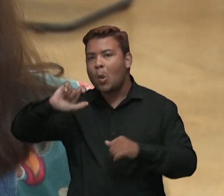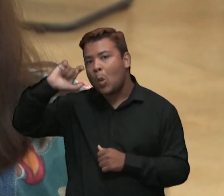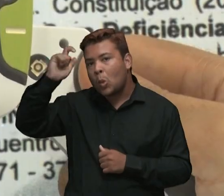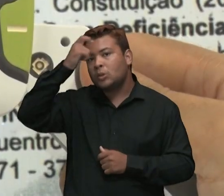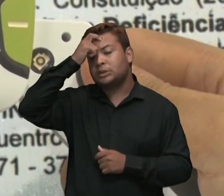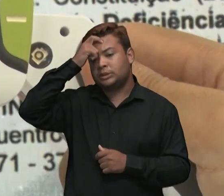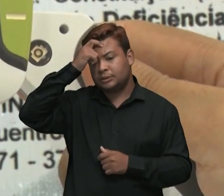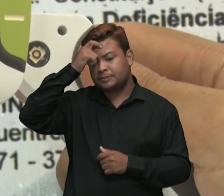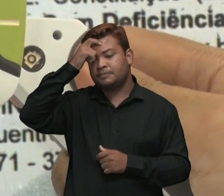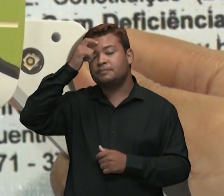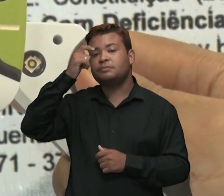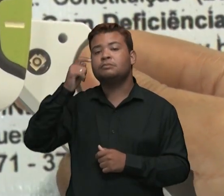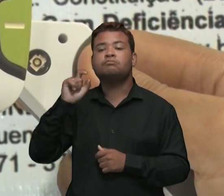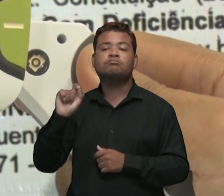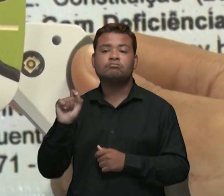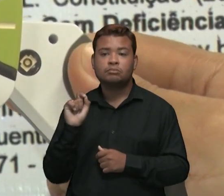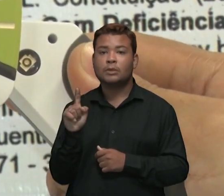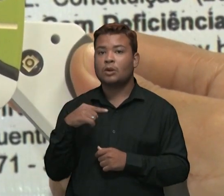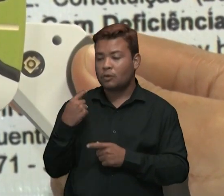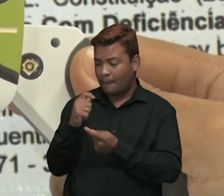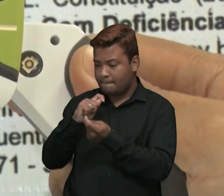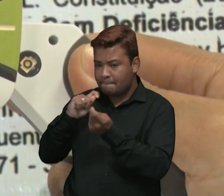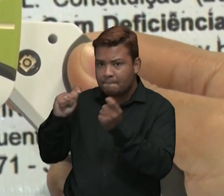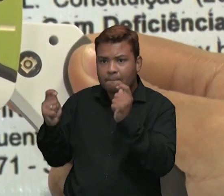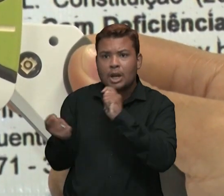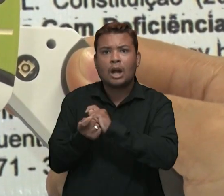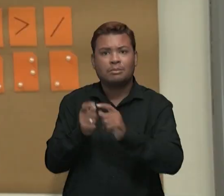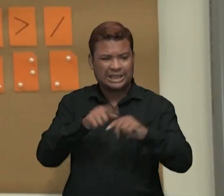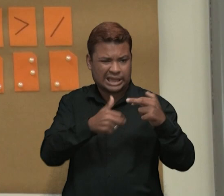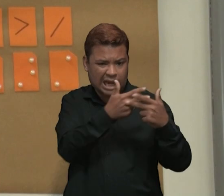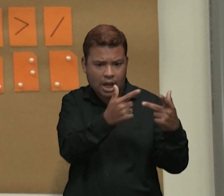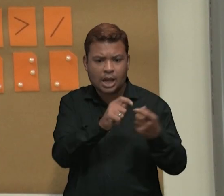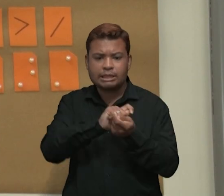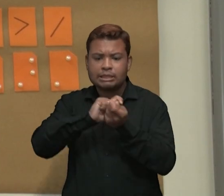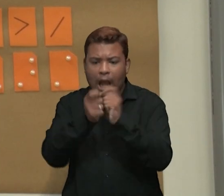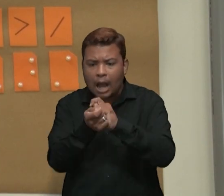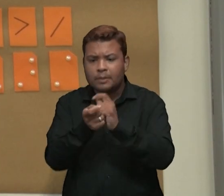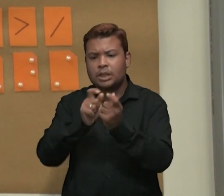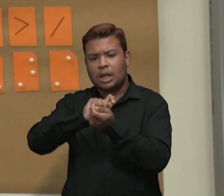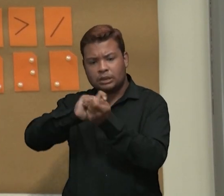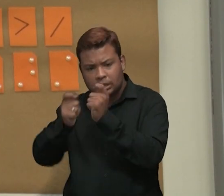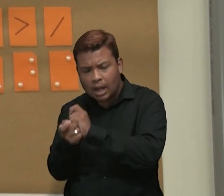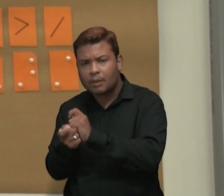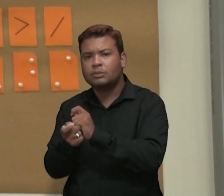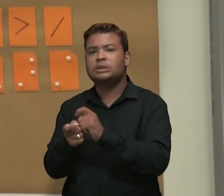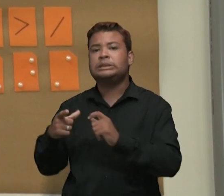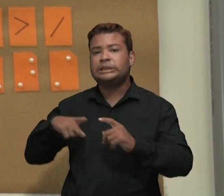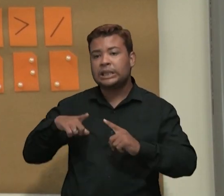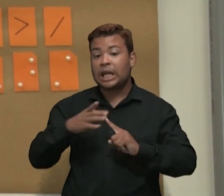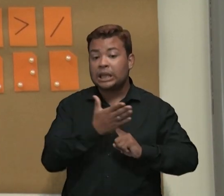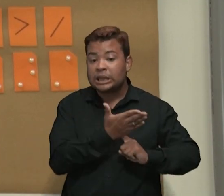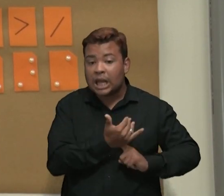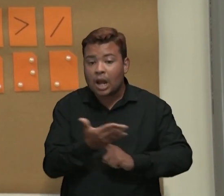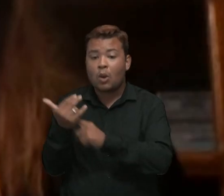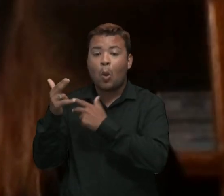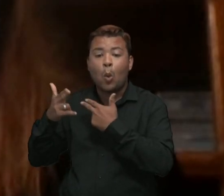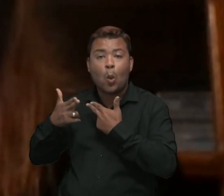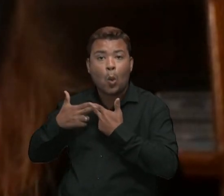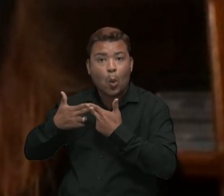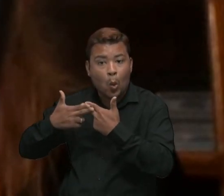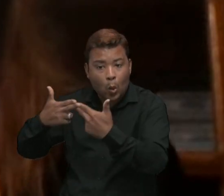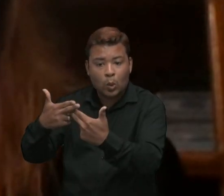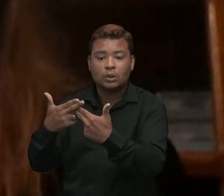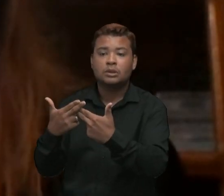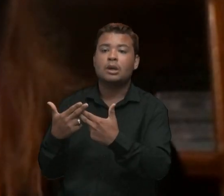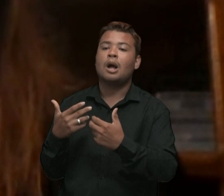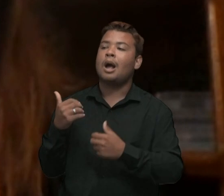que quanto mais a gente faz adaptação de material, quanto mais a gente usa tecnologia assistiva,